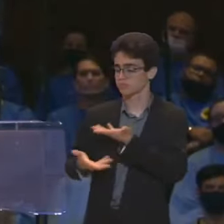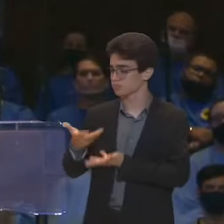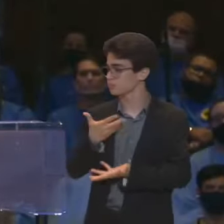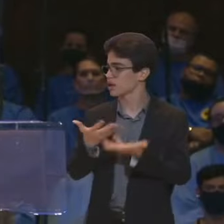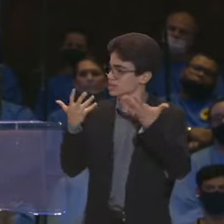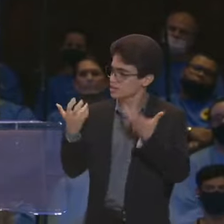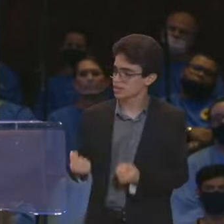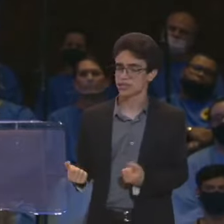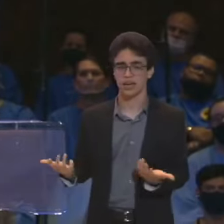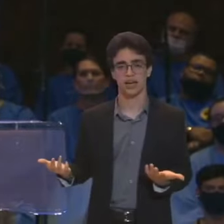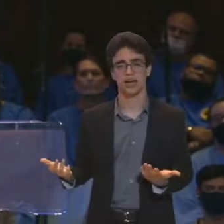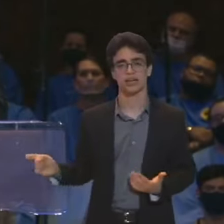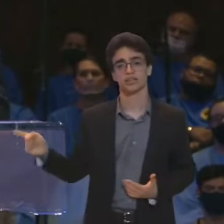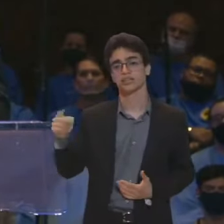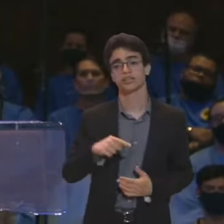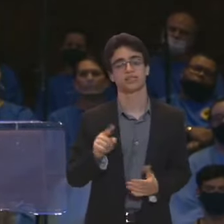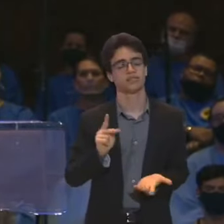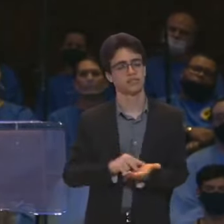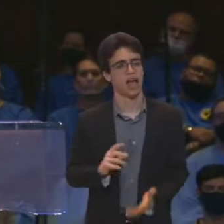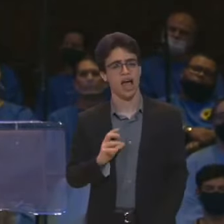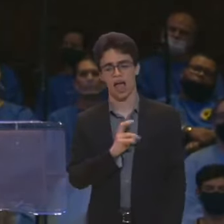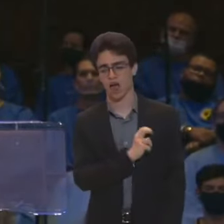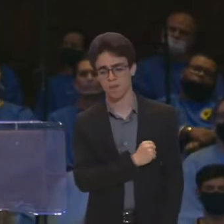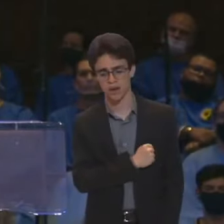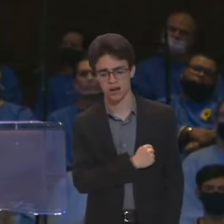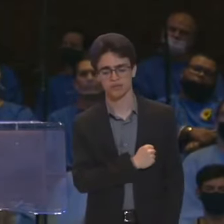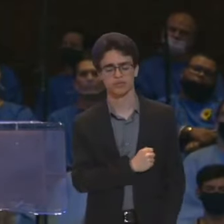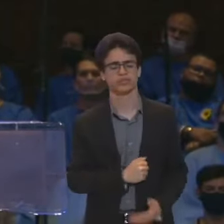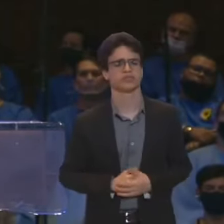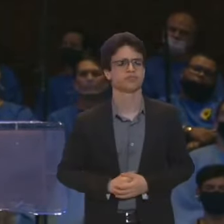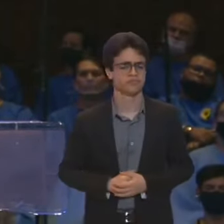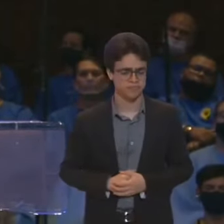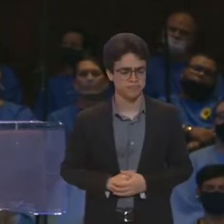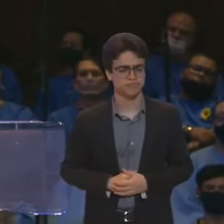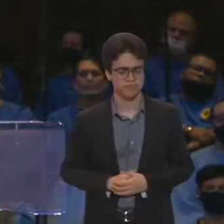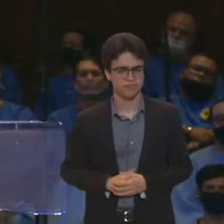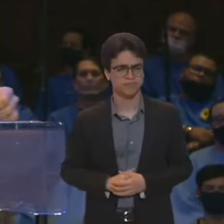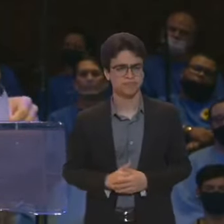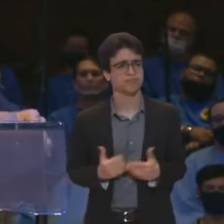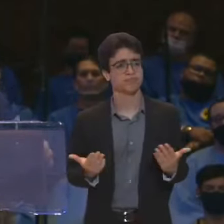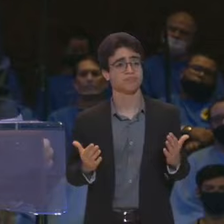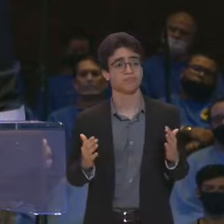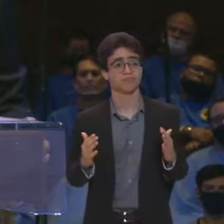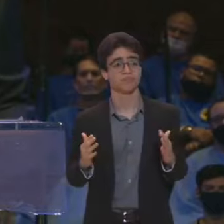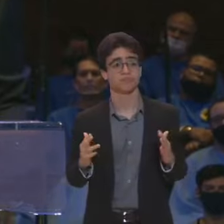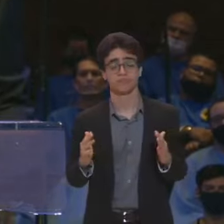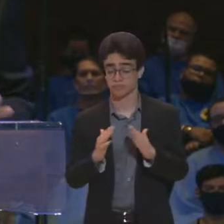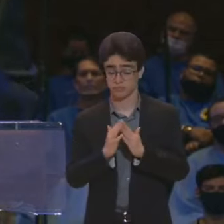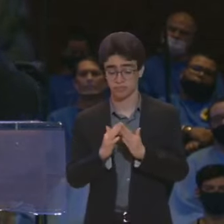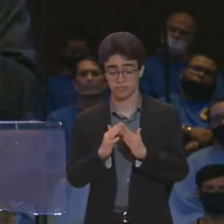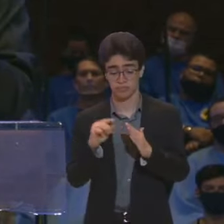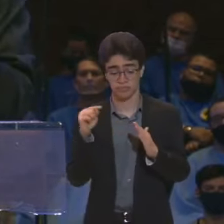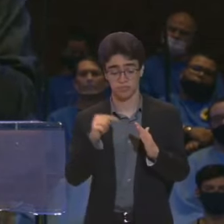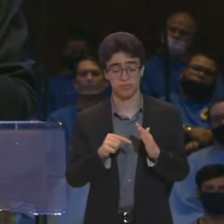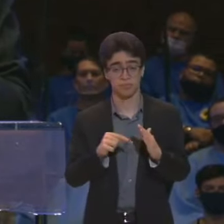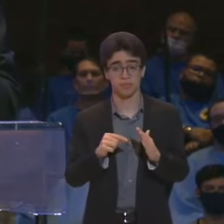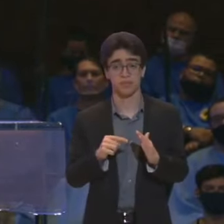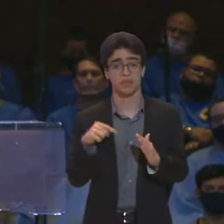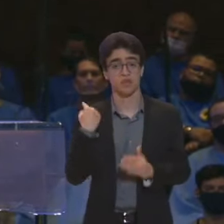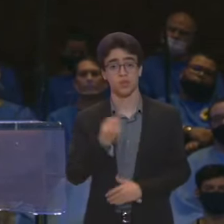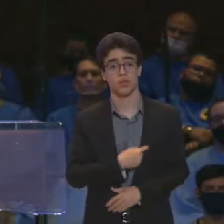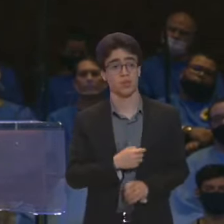eles nos aceitam se eles forem amados por cada um de nós. A casa da missão, a casa do